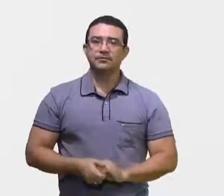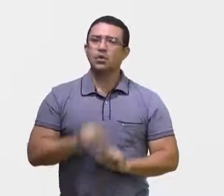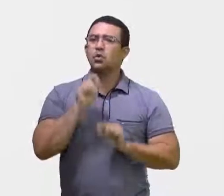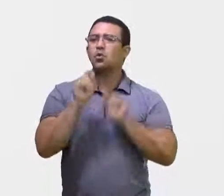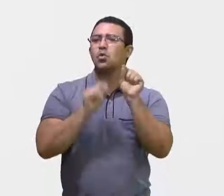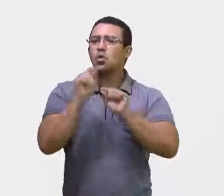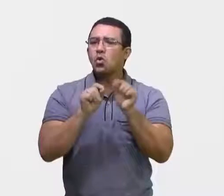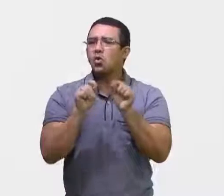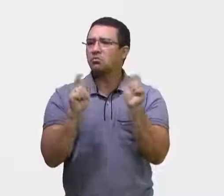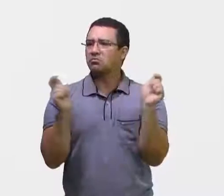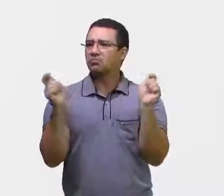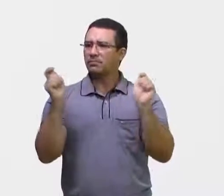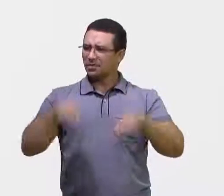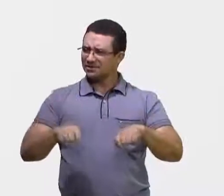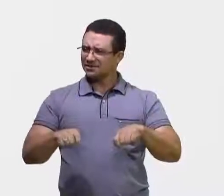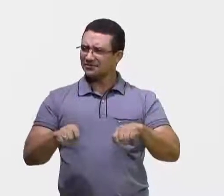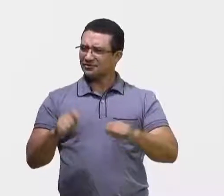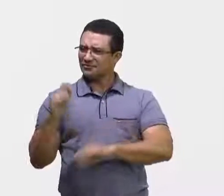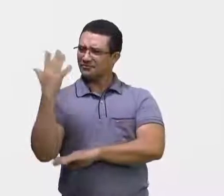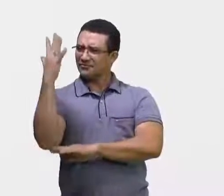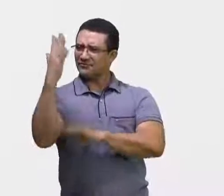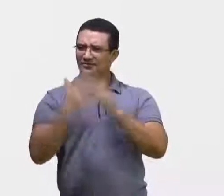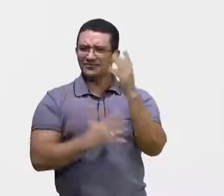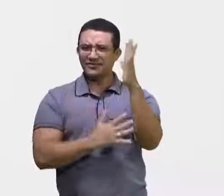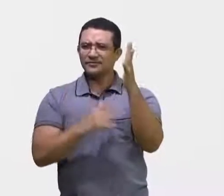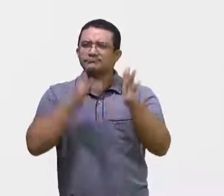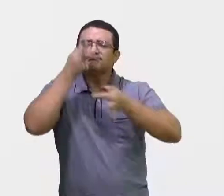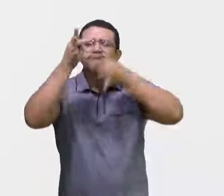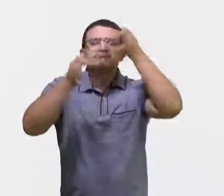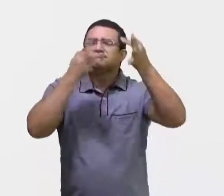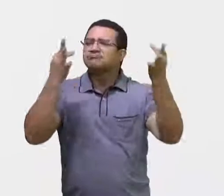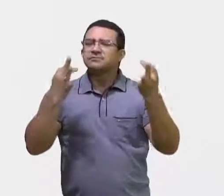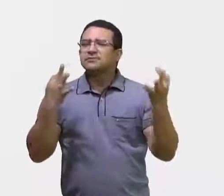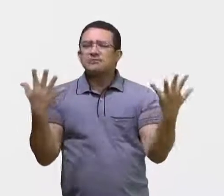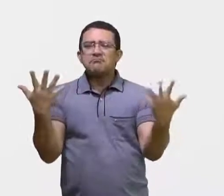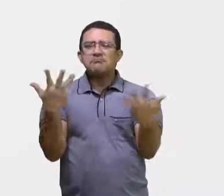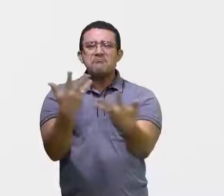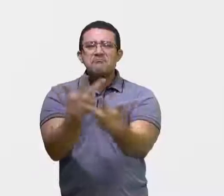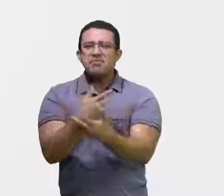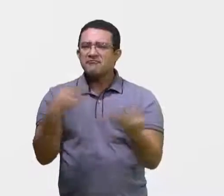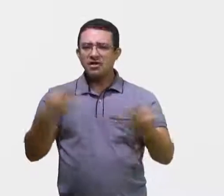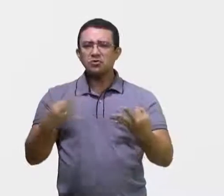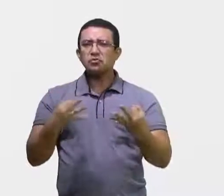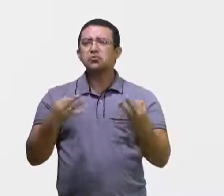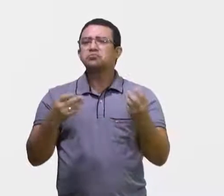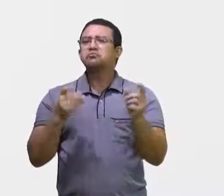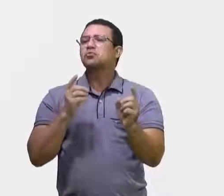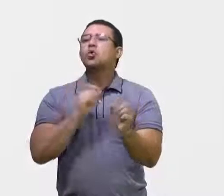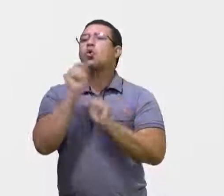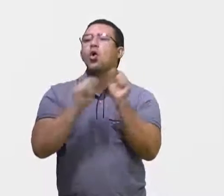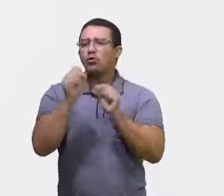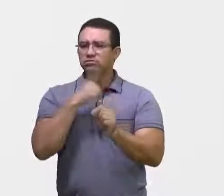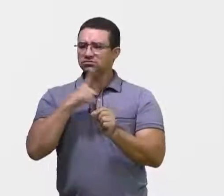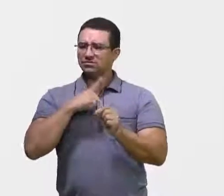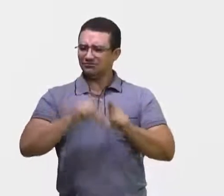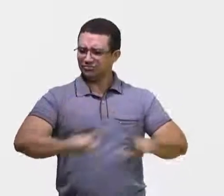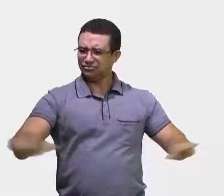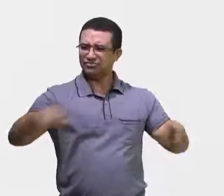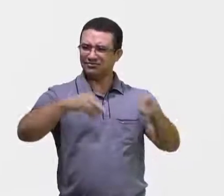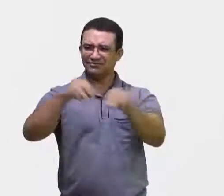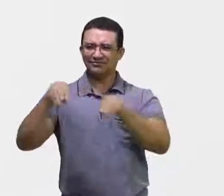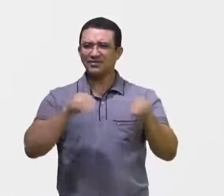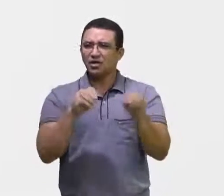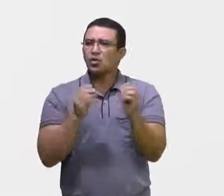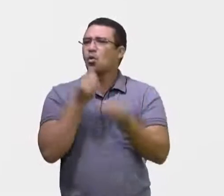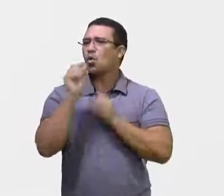possível ter um jardim maravilhoso, cheio de flores, em um local como esse, não é? Então, olha só, o